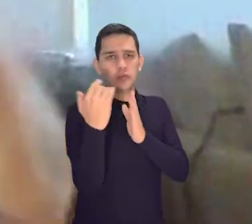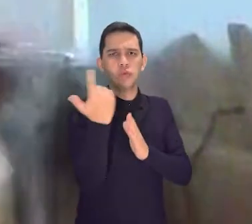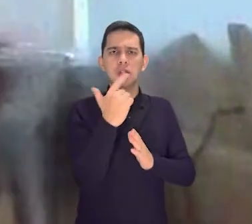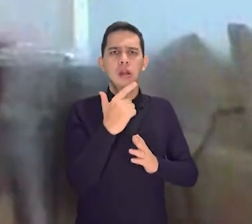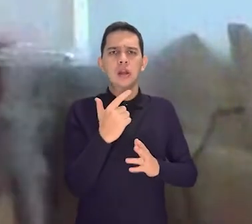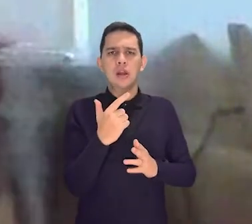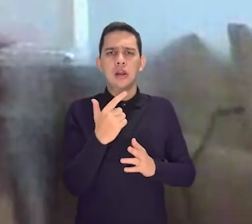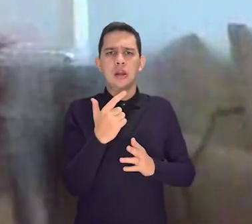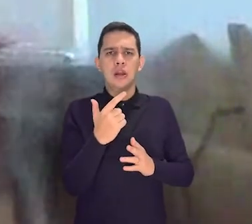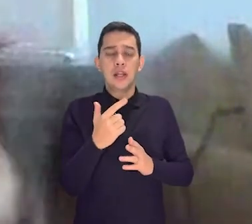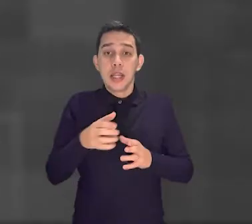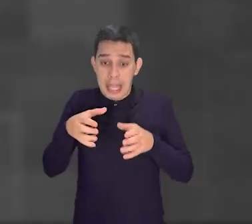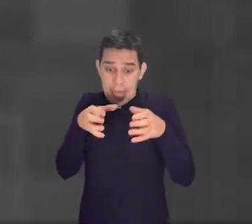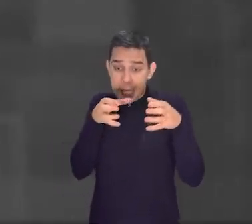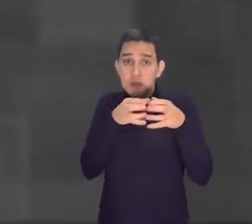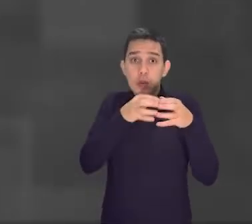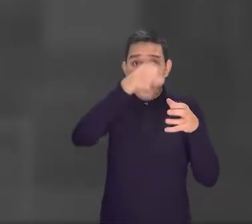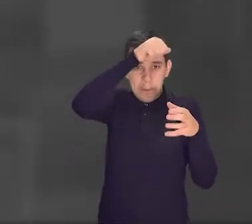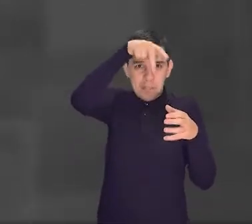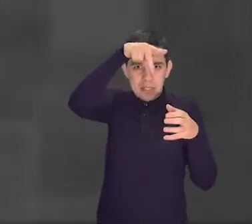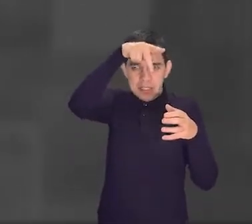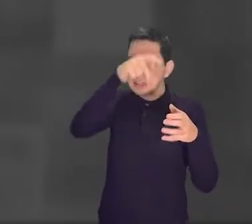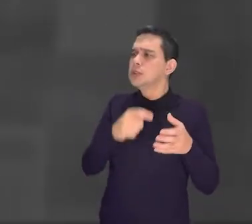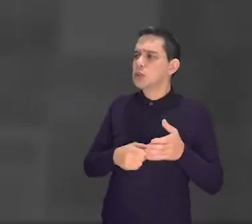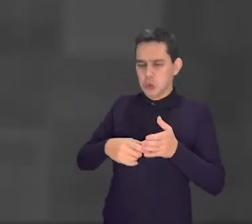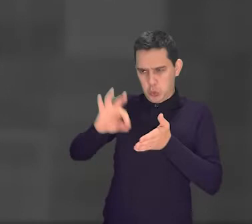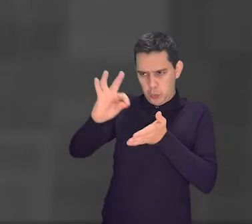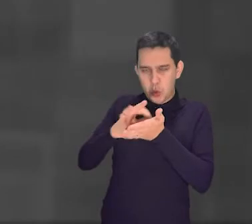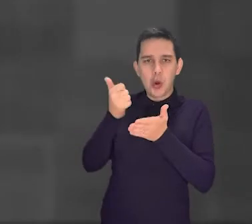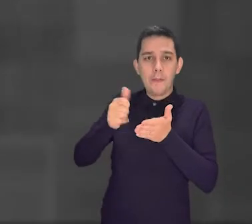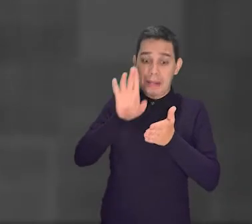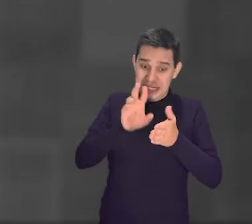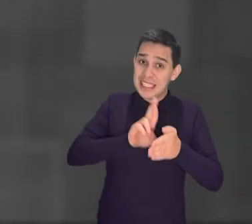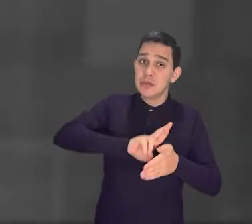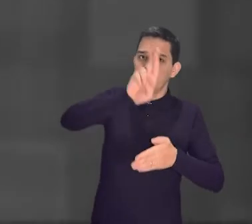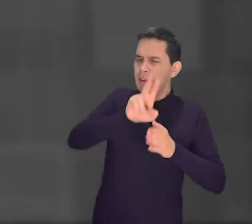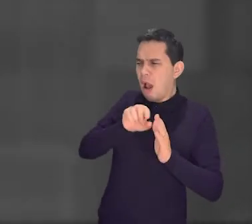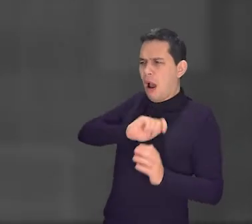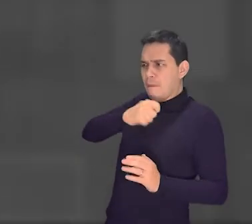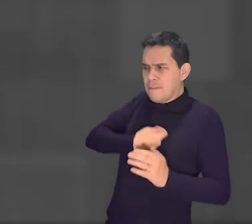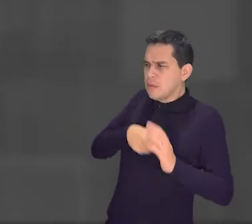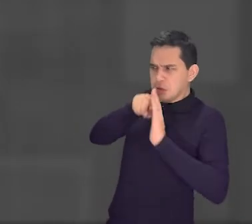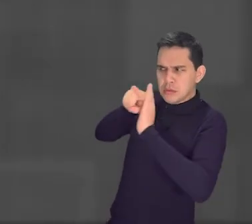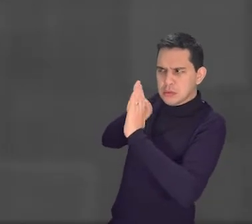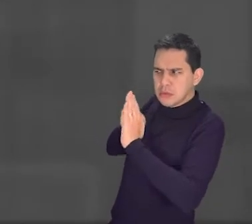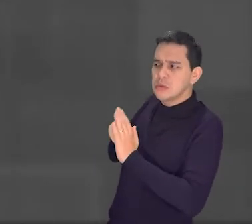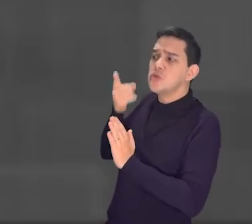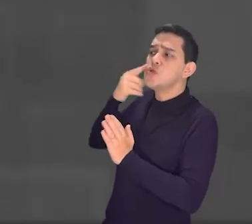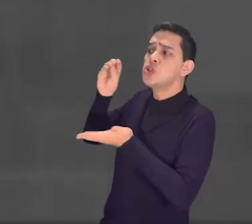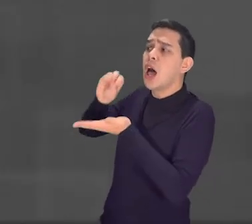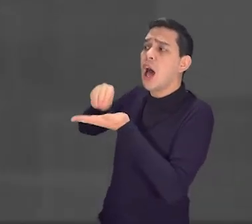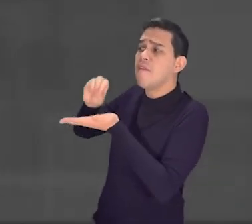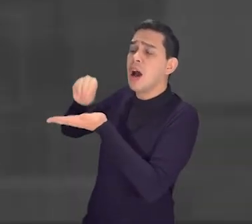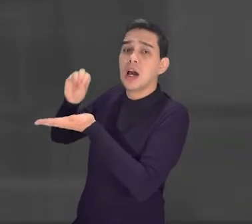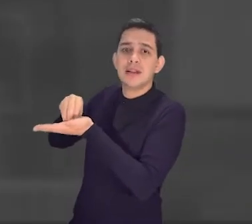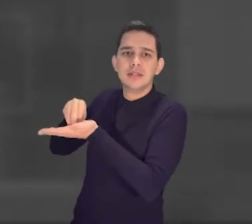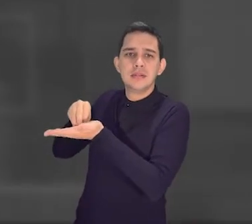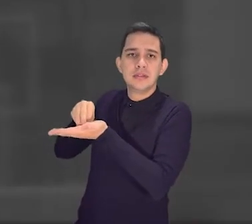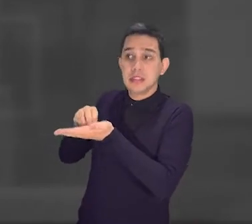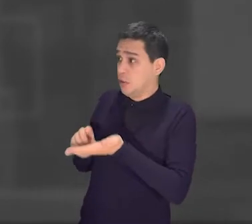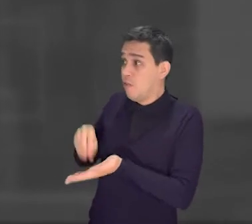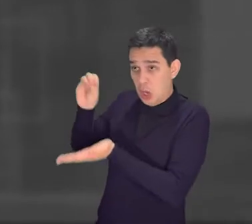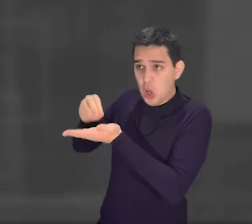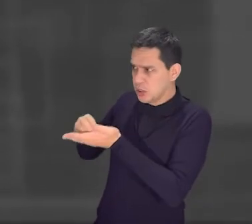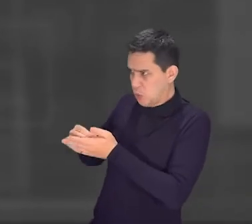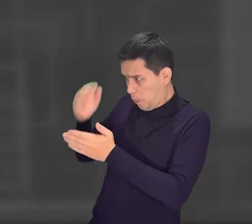ele tem a obrigação de realizar a fiscalização do cumprimento adequado desse contrato. Quando isso falha, pode